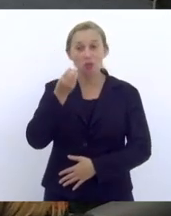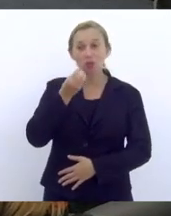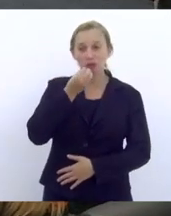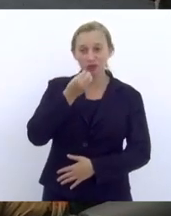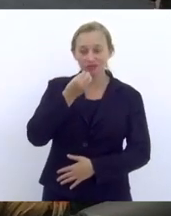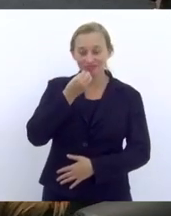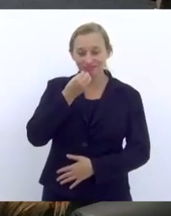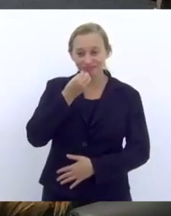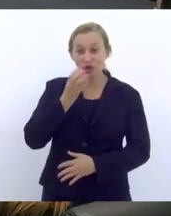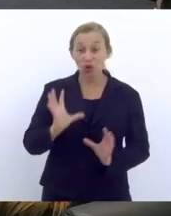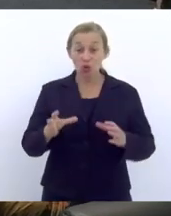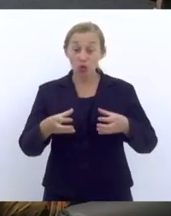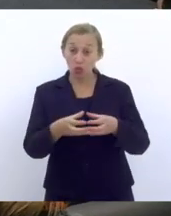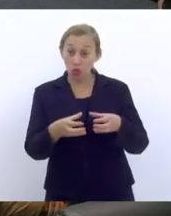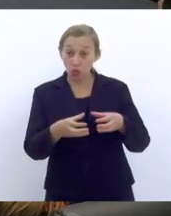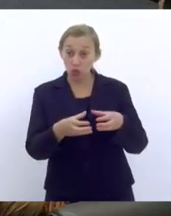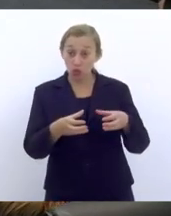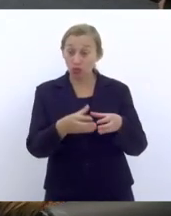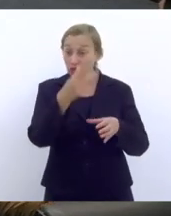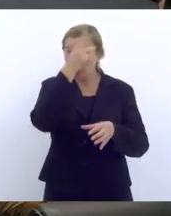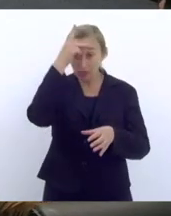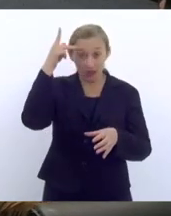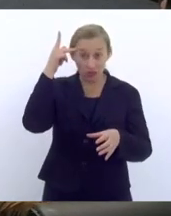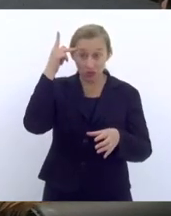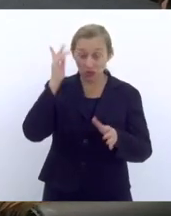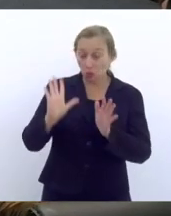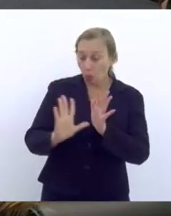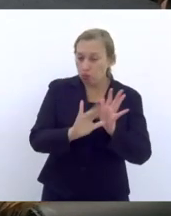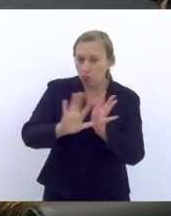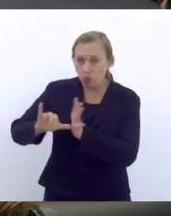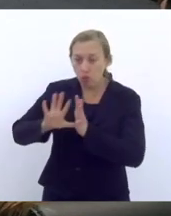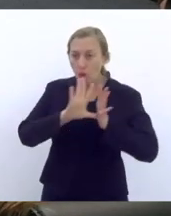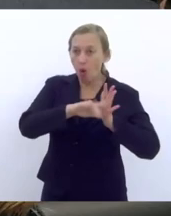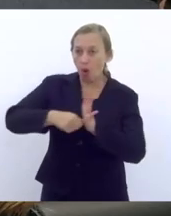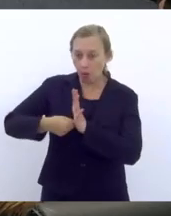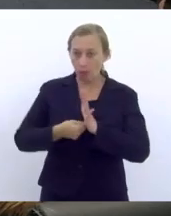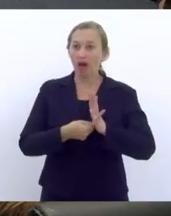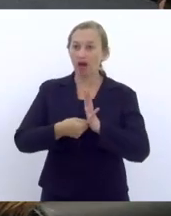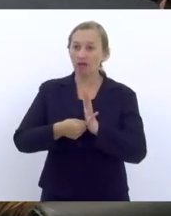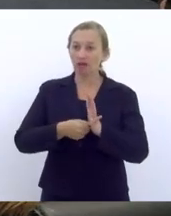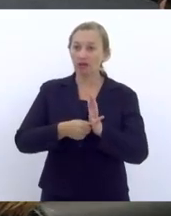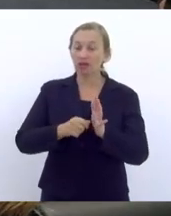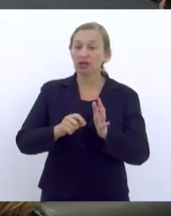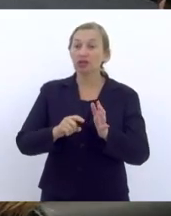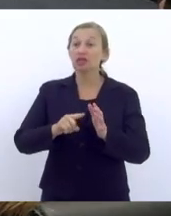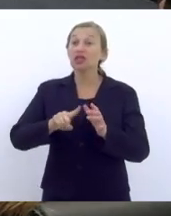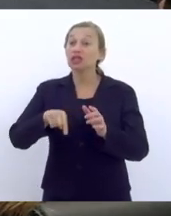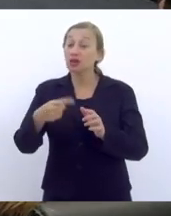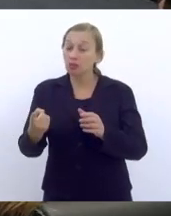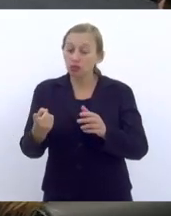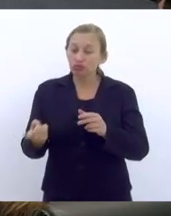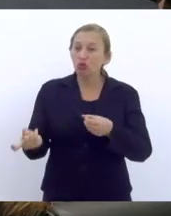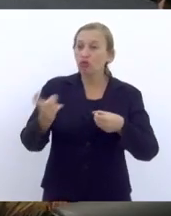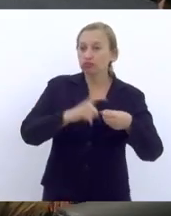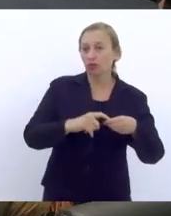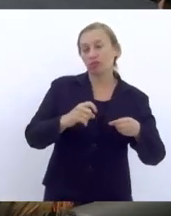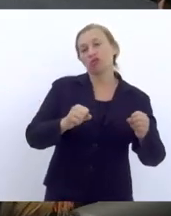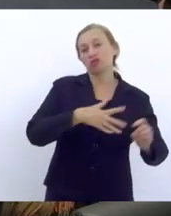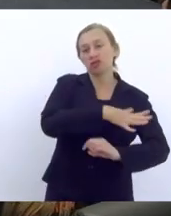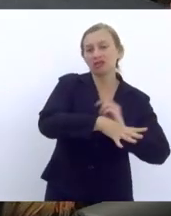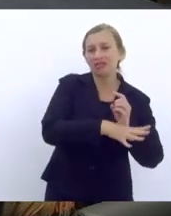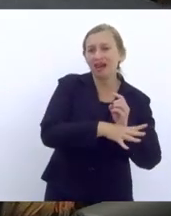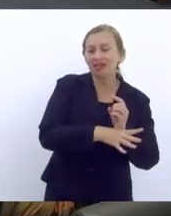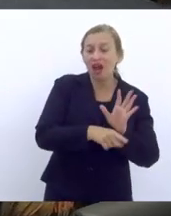oportunidade. O grupo socioeducativo, a gente sempre fala que é um grupo idealizado por Deus para ajudar crianças, jovens,